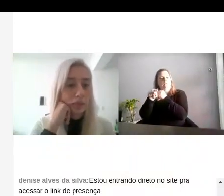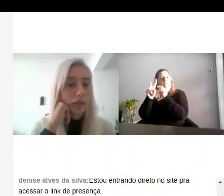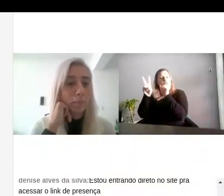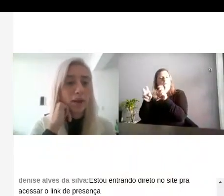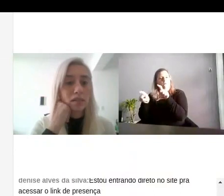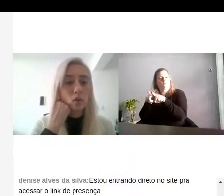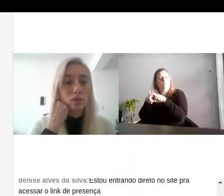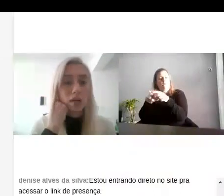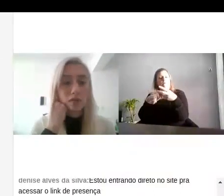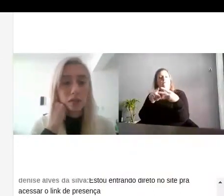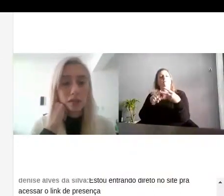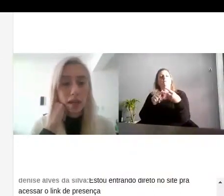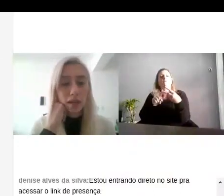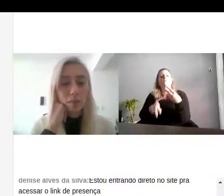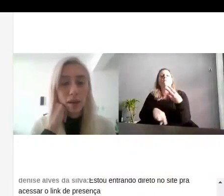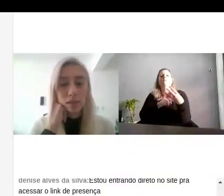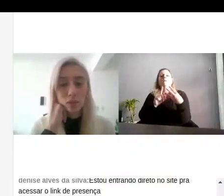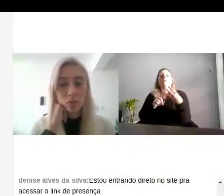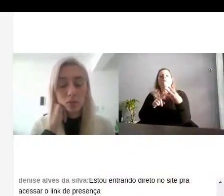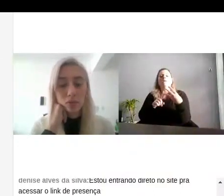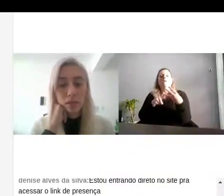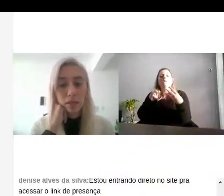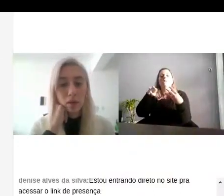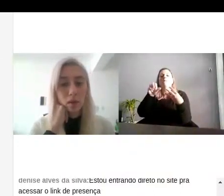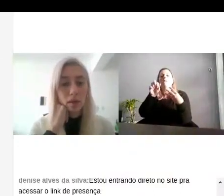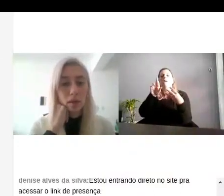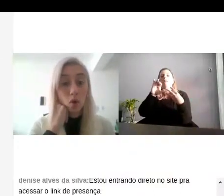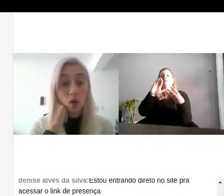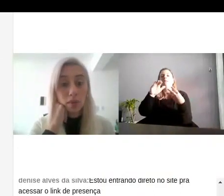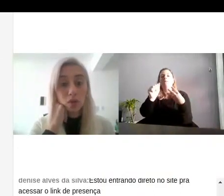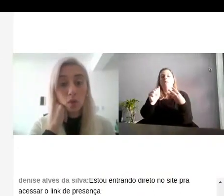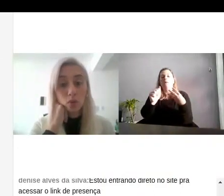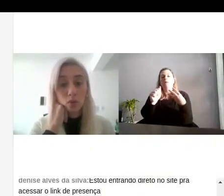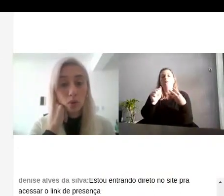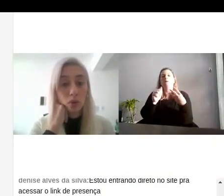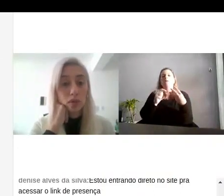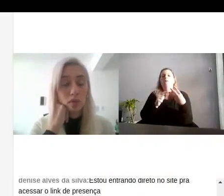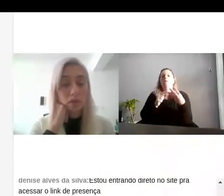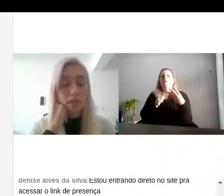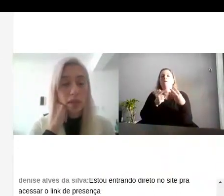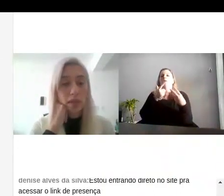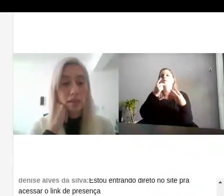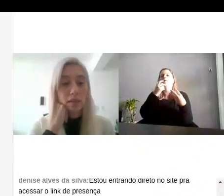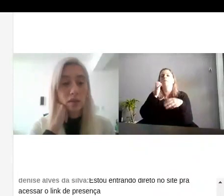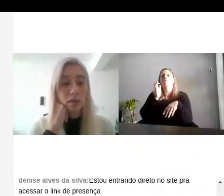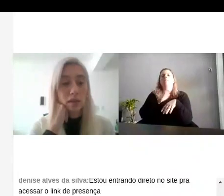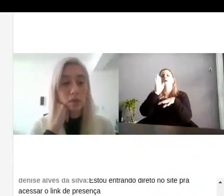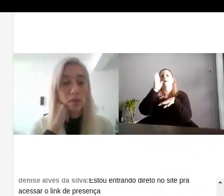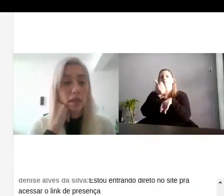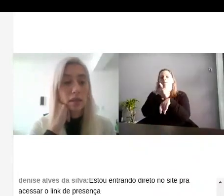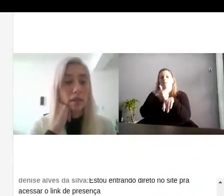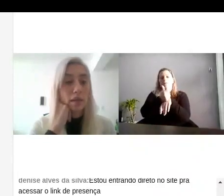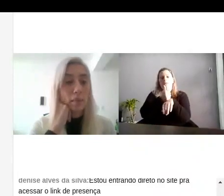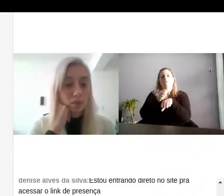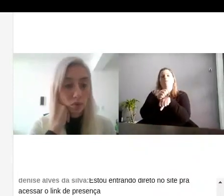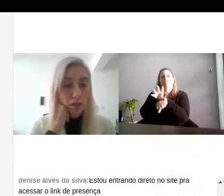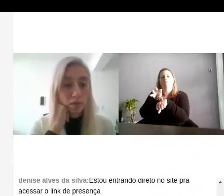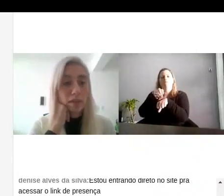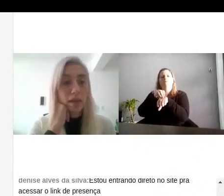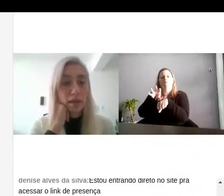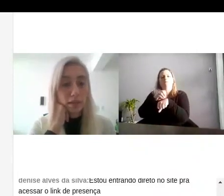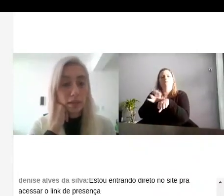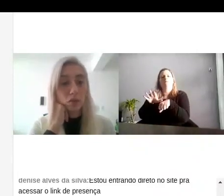Felipe, a Márcia Gonçalves destaca mais alguns nomes de consultores com deficiência. Então, nós temos a Márcia